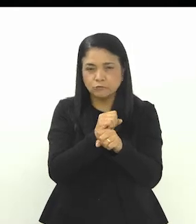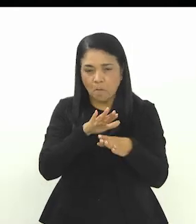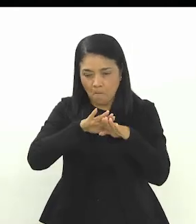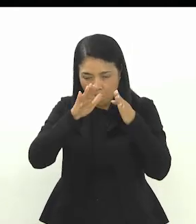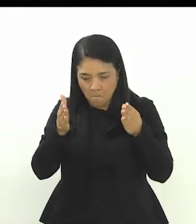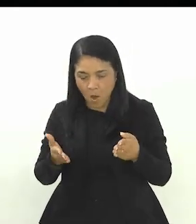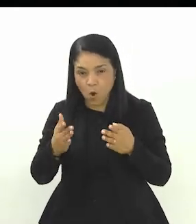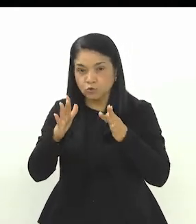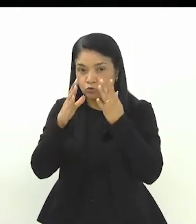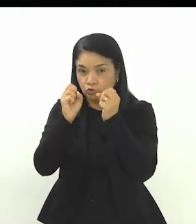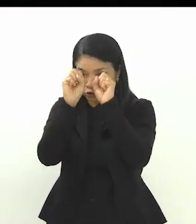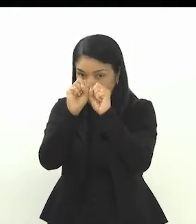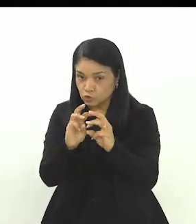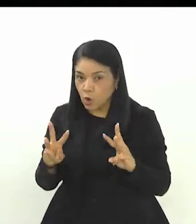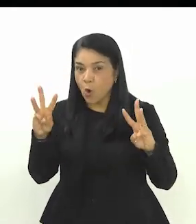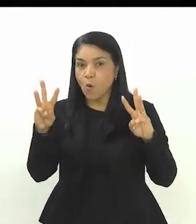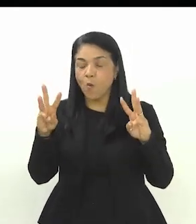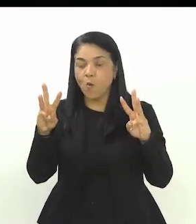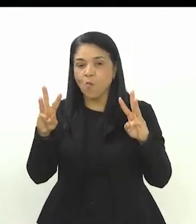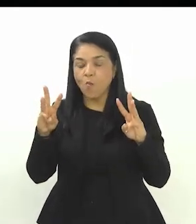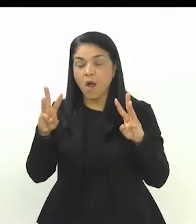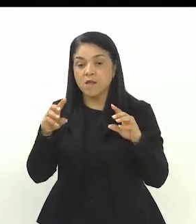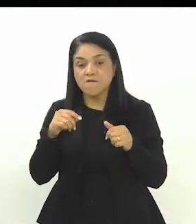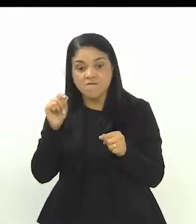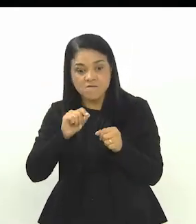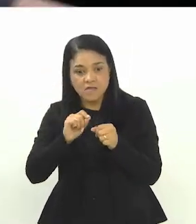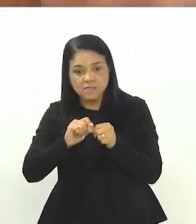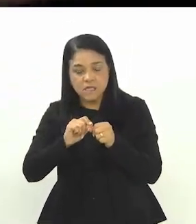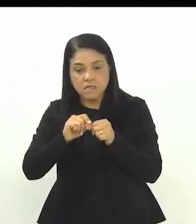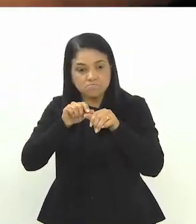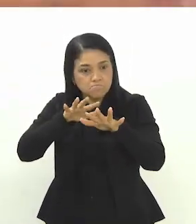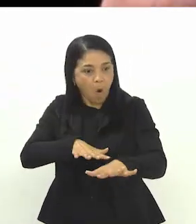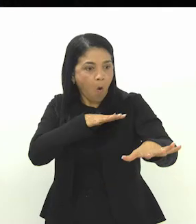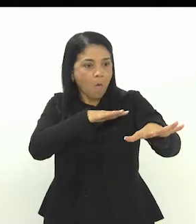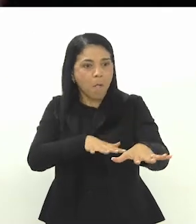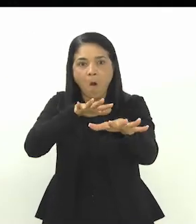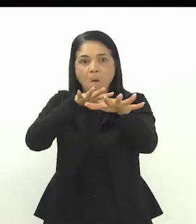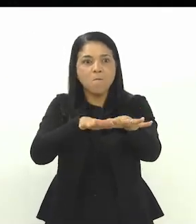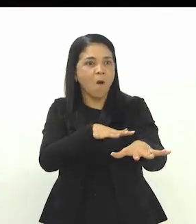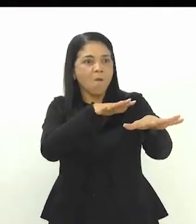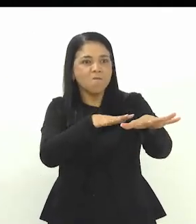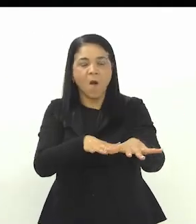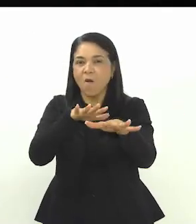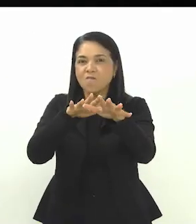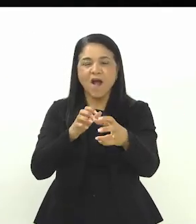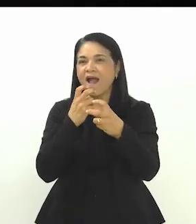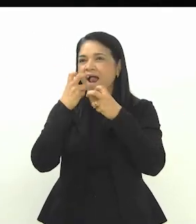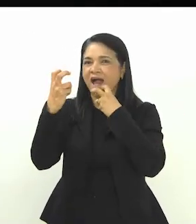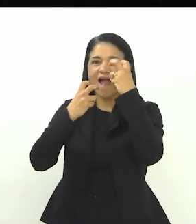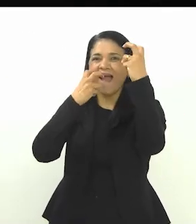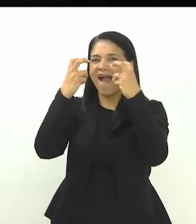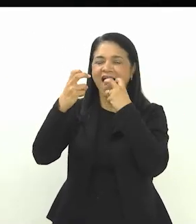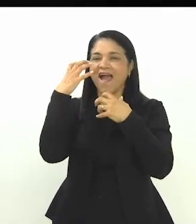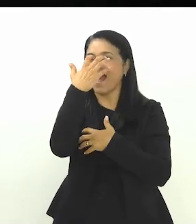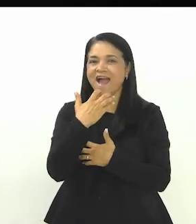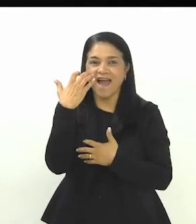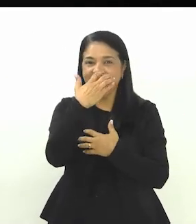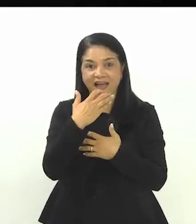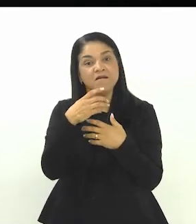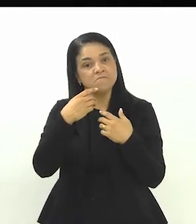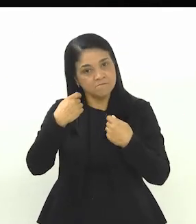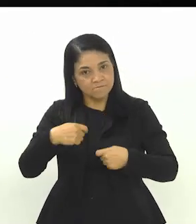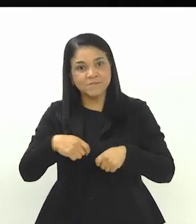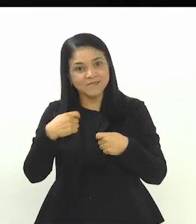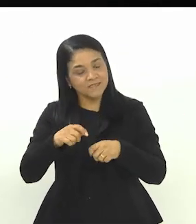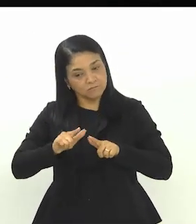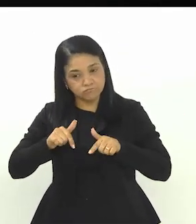de show, e fazer aquilo com alguém que vai andar 900 metros, pulando, cantando e gritando, e aquilo tem que funcionar, né?